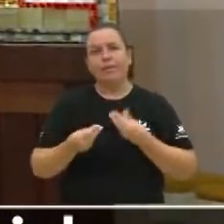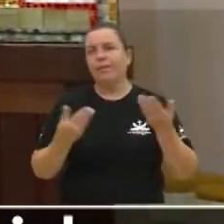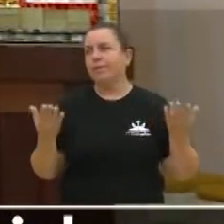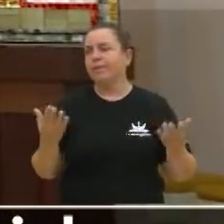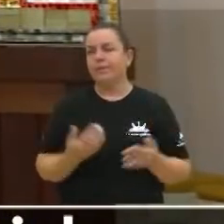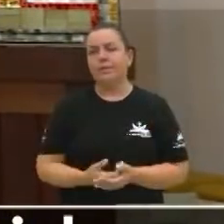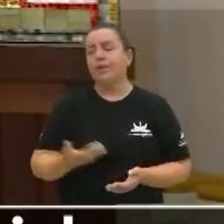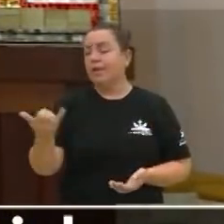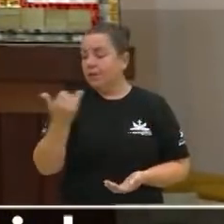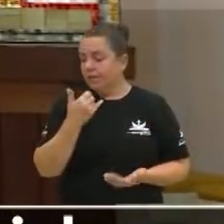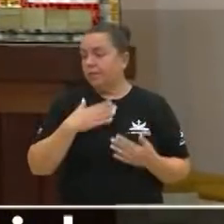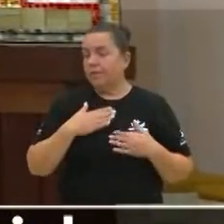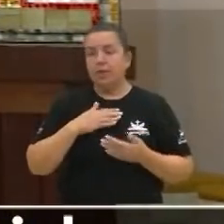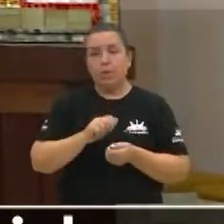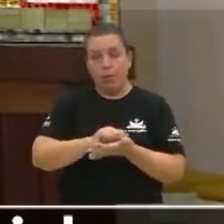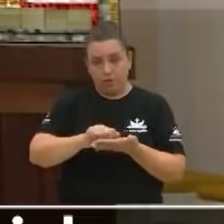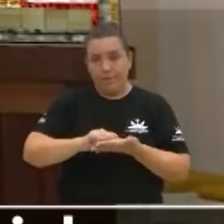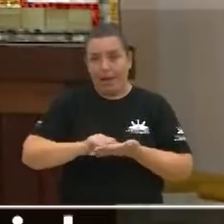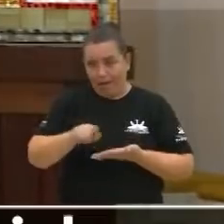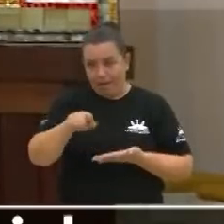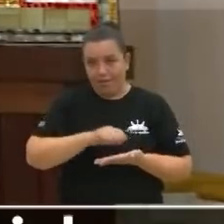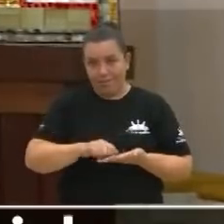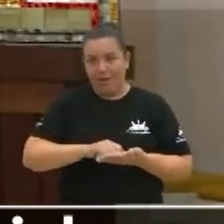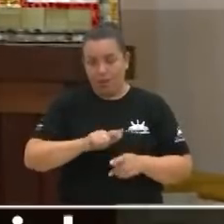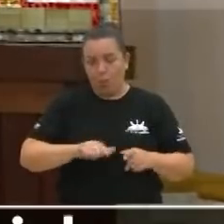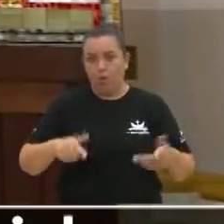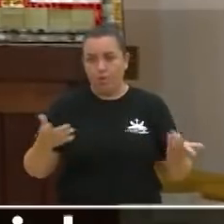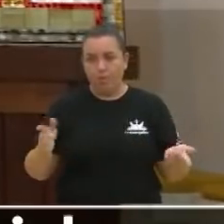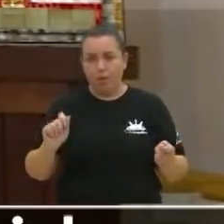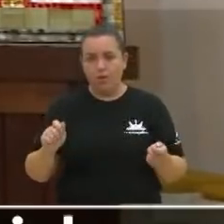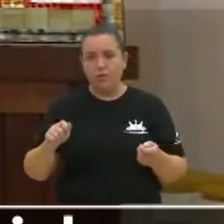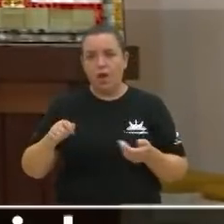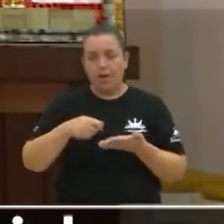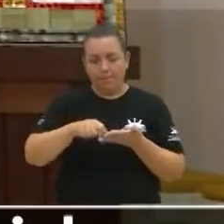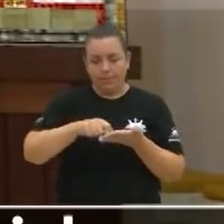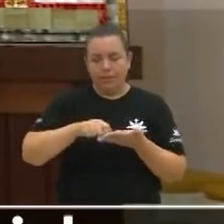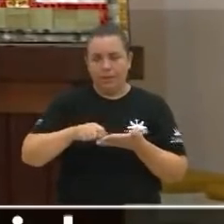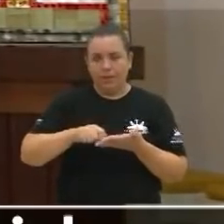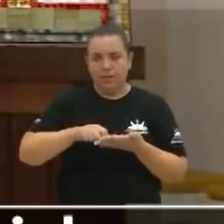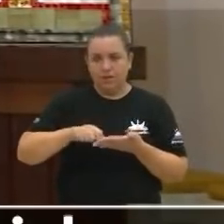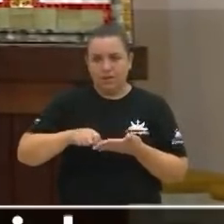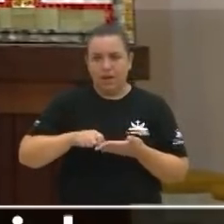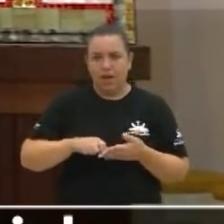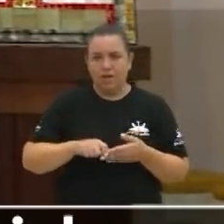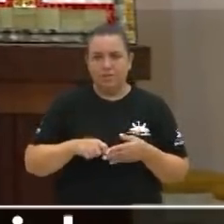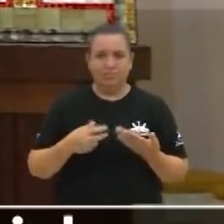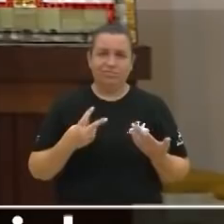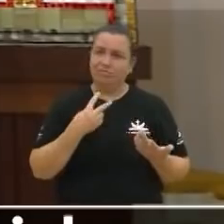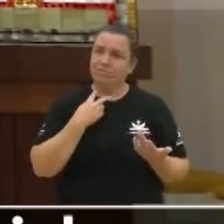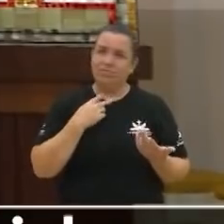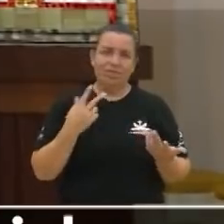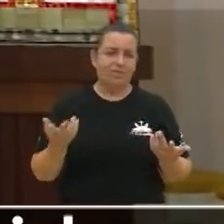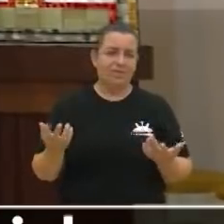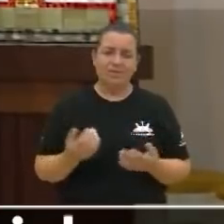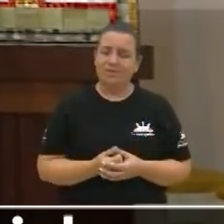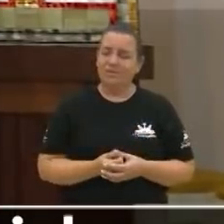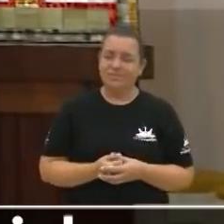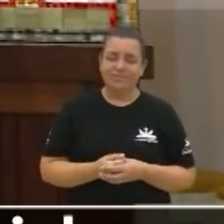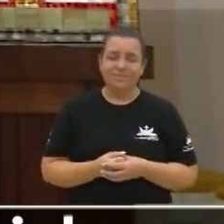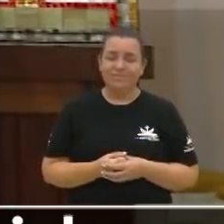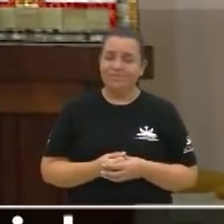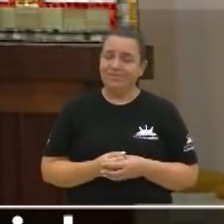Oi liga para mim se eu posso apagar eu posso pegar aquela canetinha aí riscar não posso